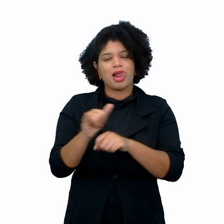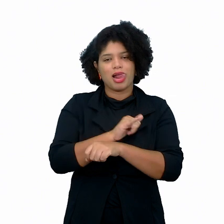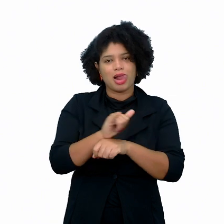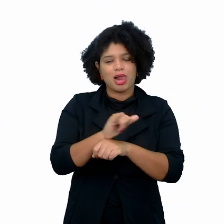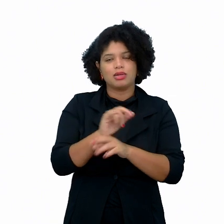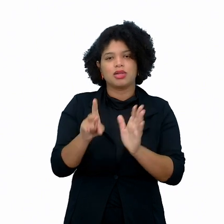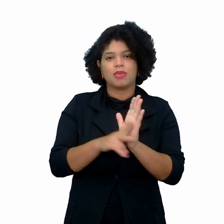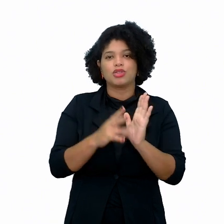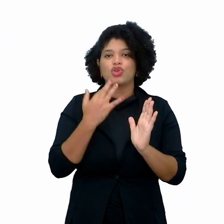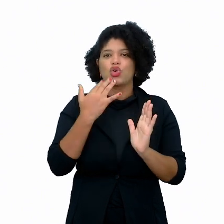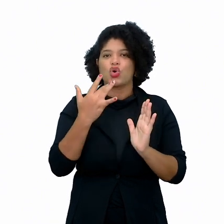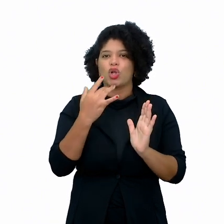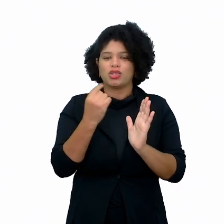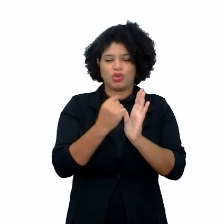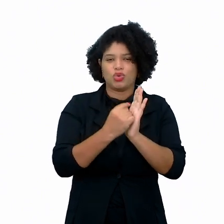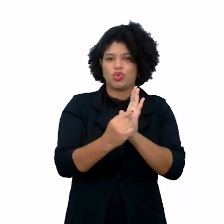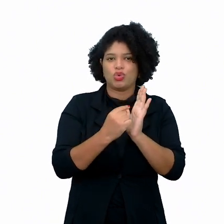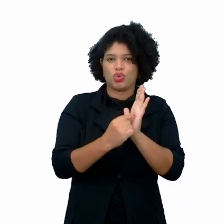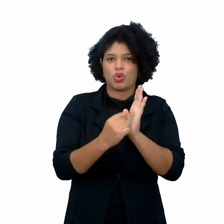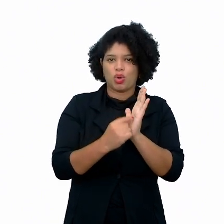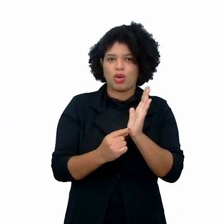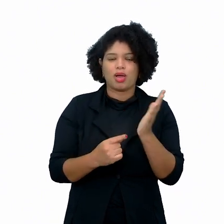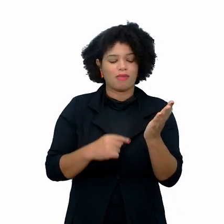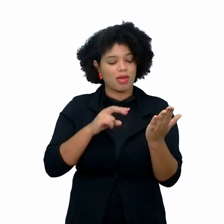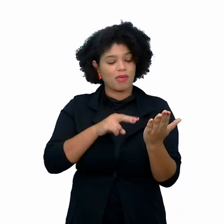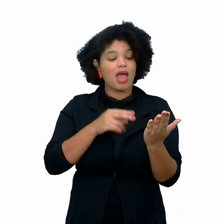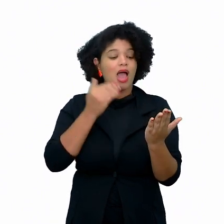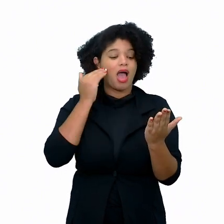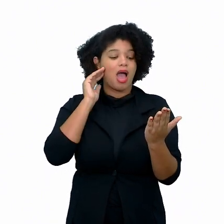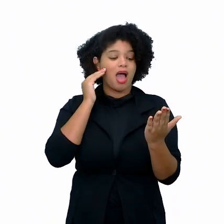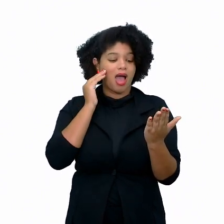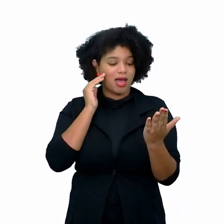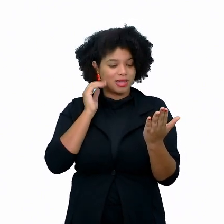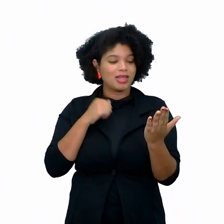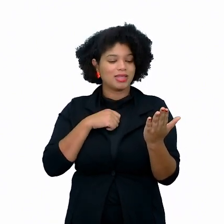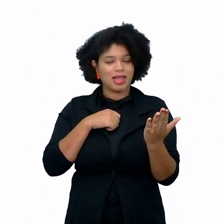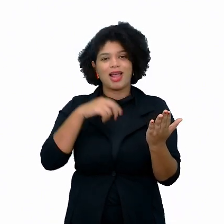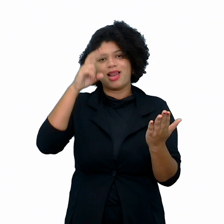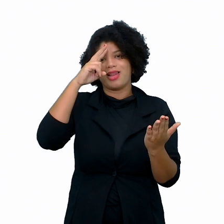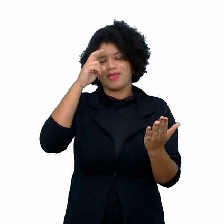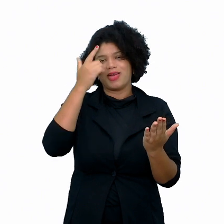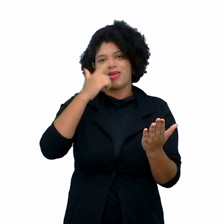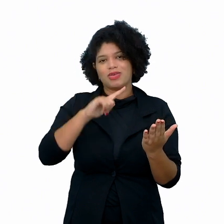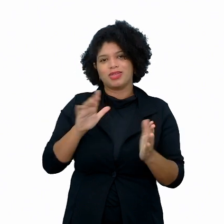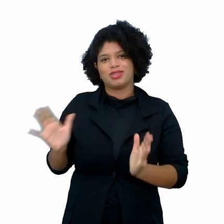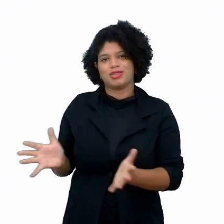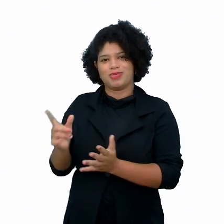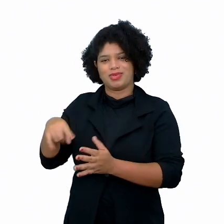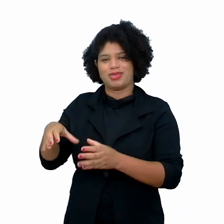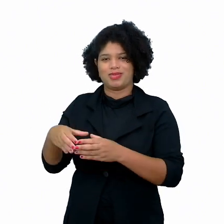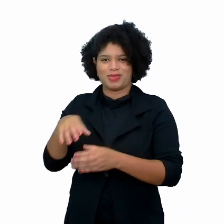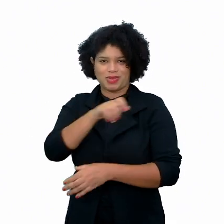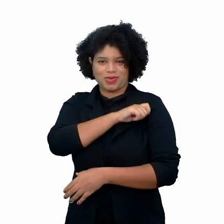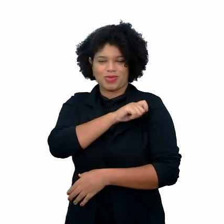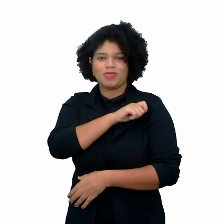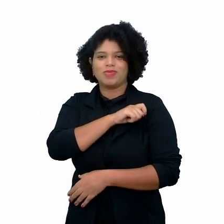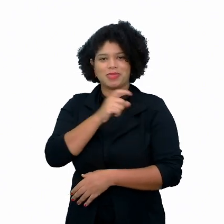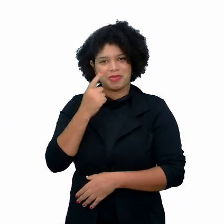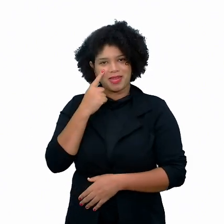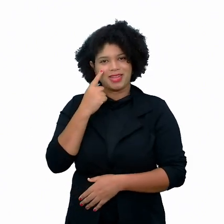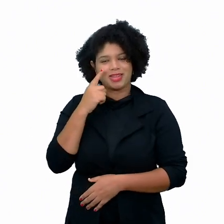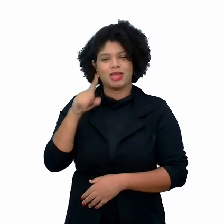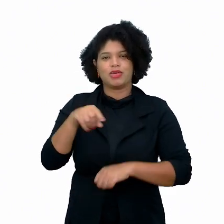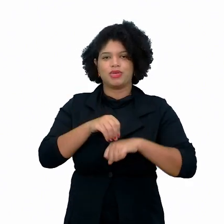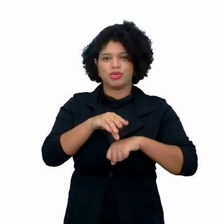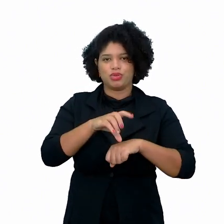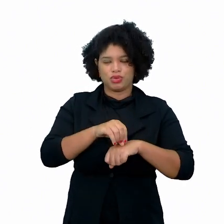estratégia para evidenciar as informações que eu usarei a seguir. Então, a gente cria